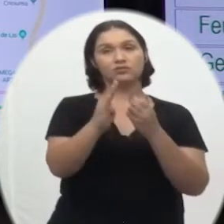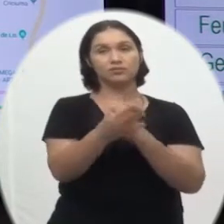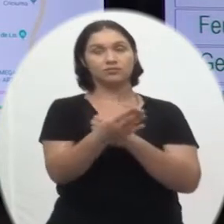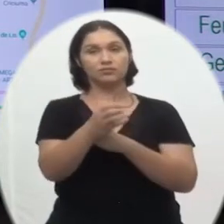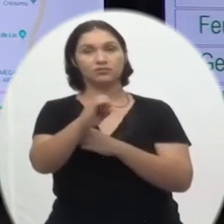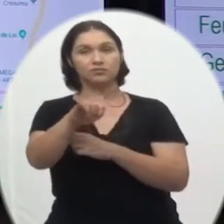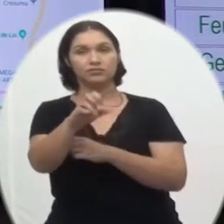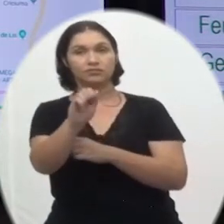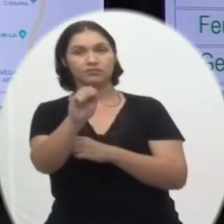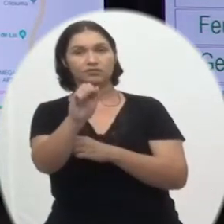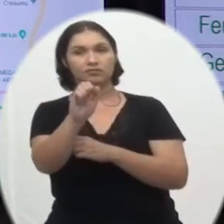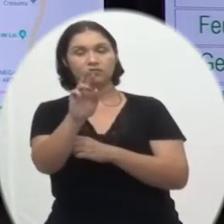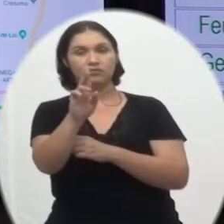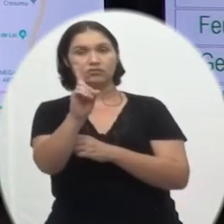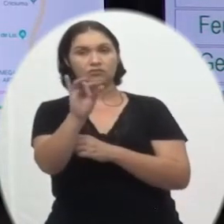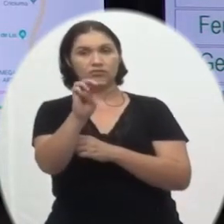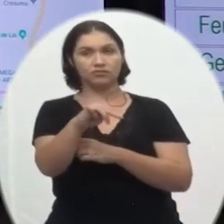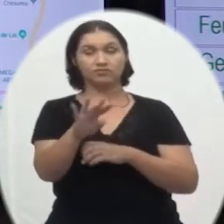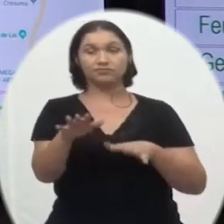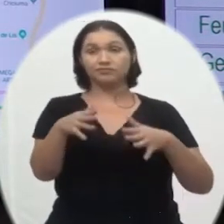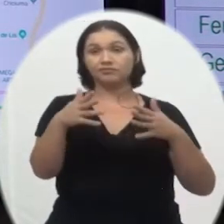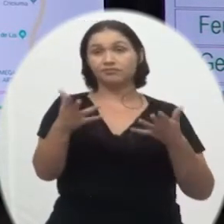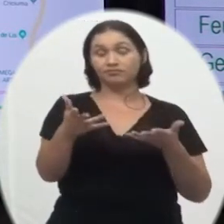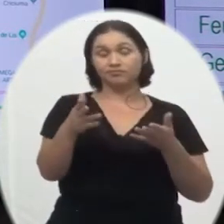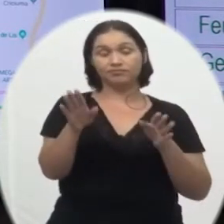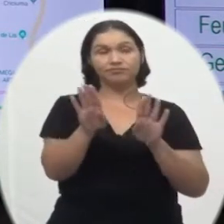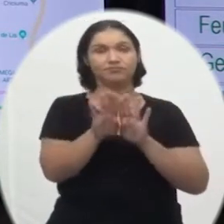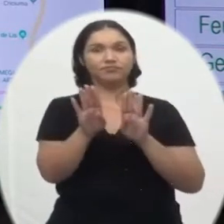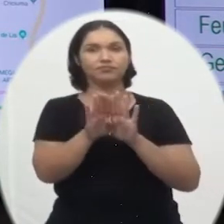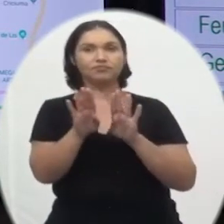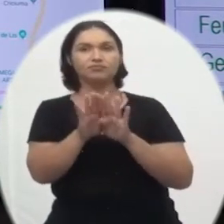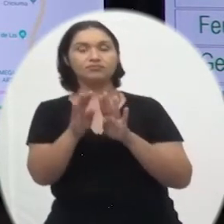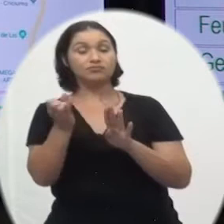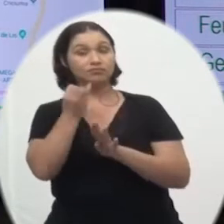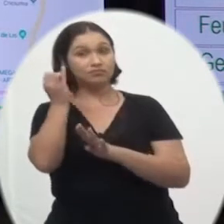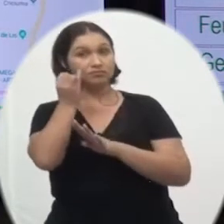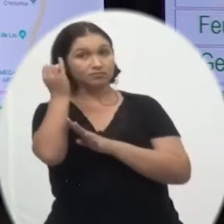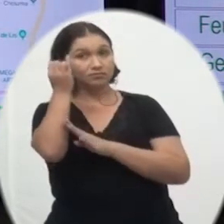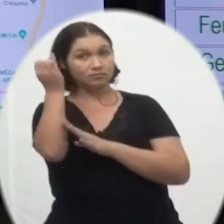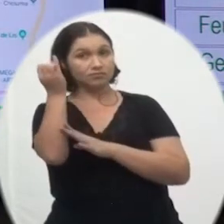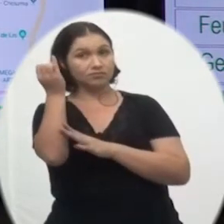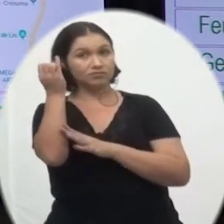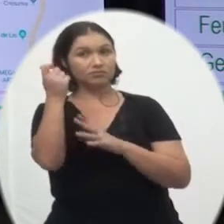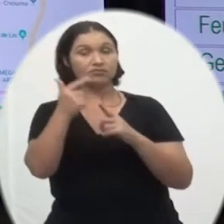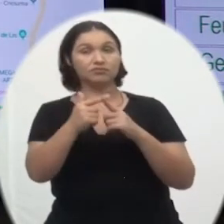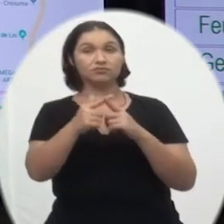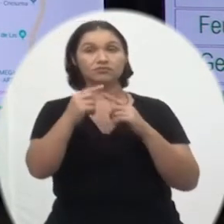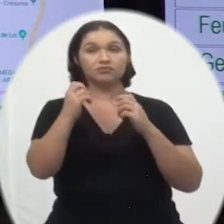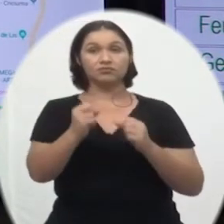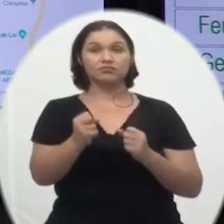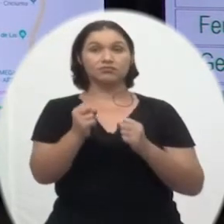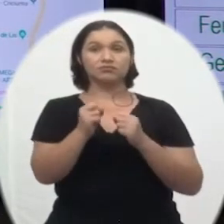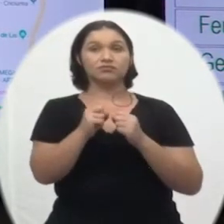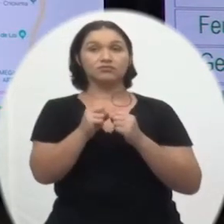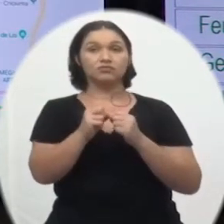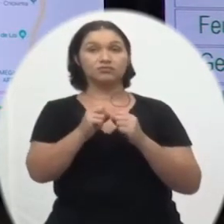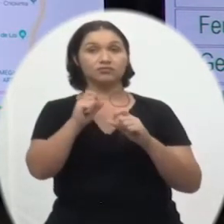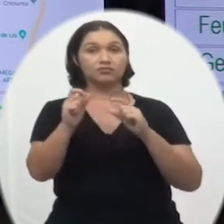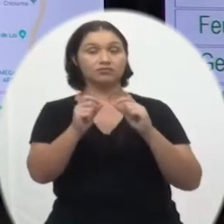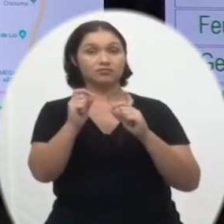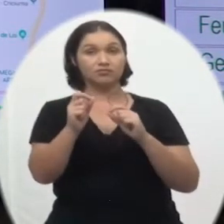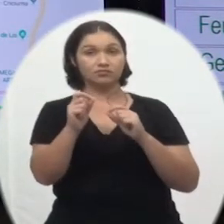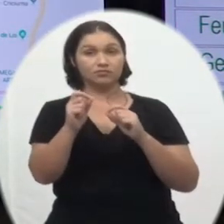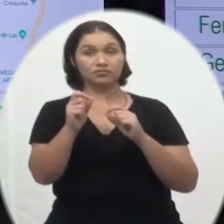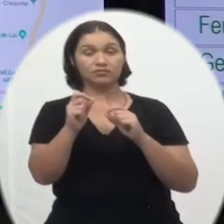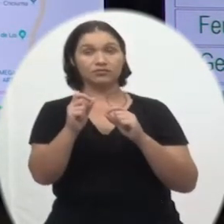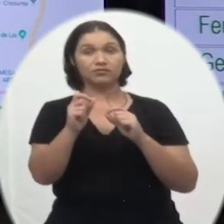Michel e já estaria no centro. E sem contar a importância que tem de poder fazer o escoamento das universidades. Ali na